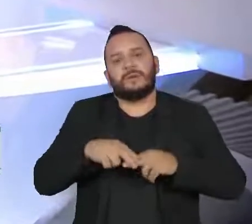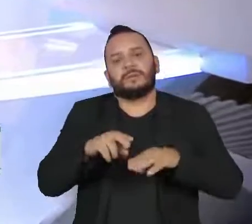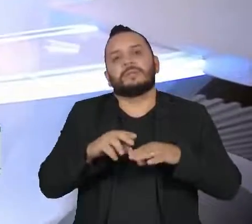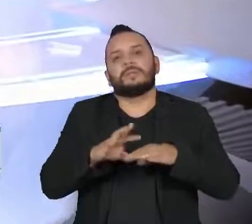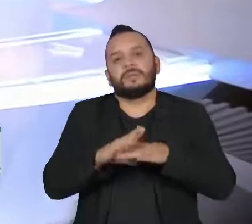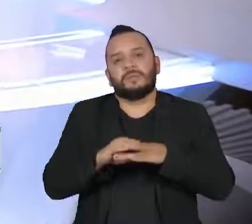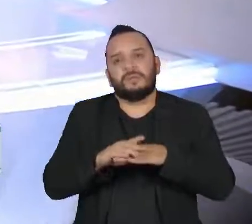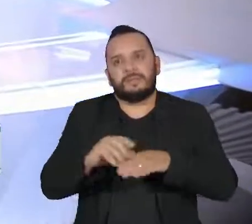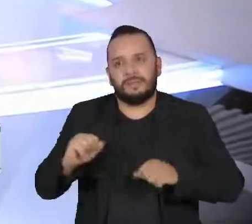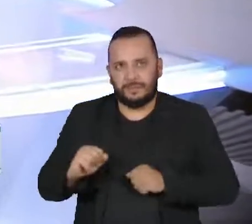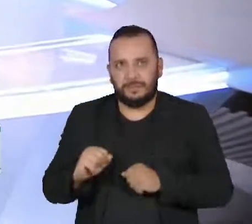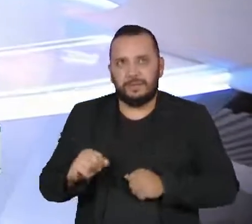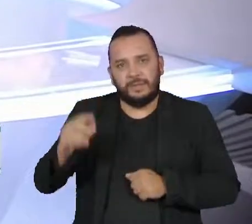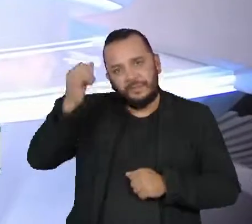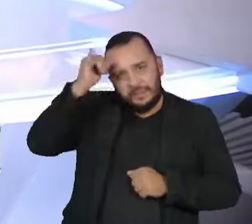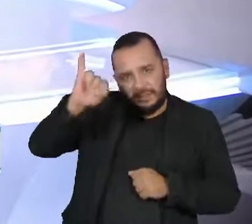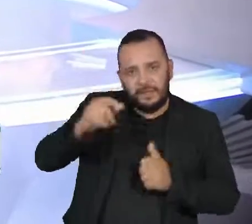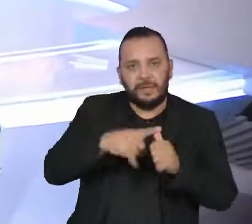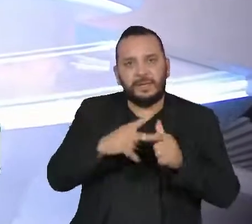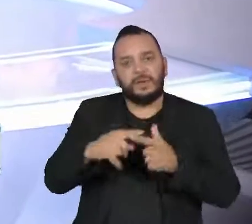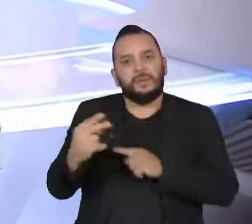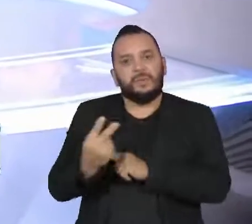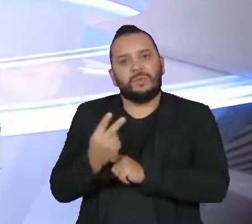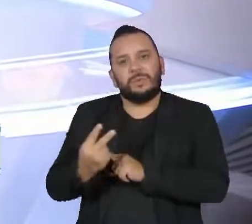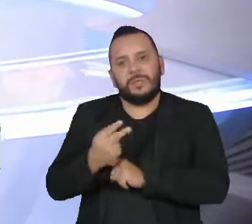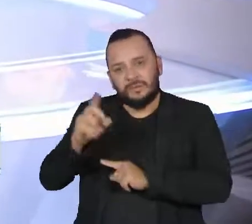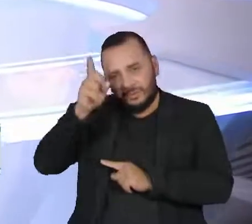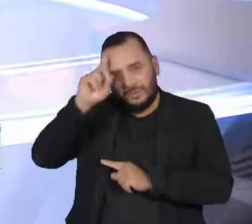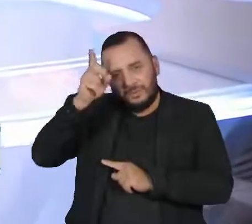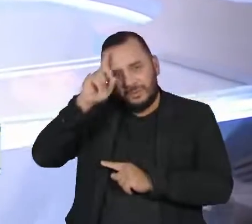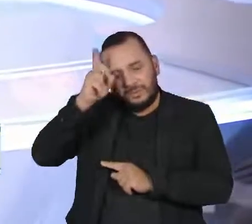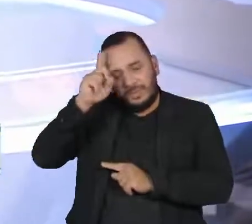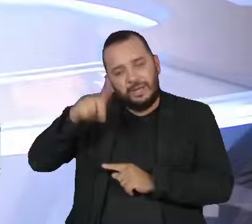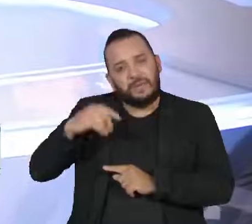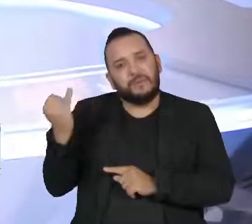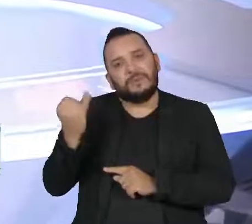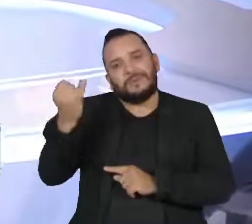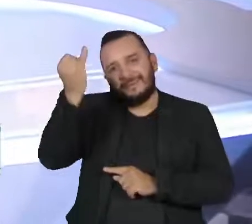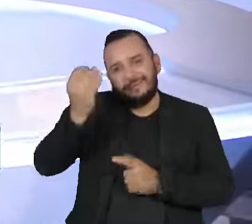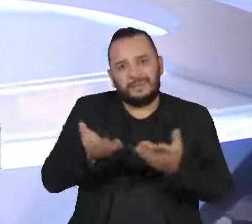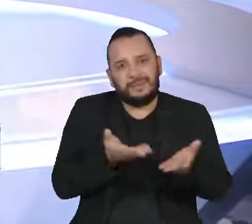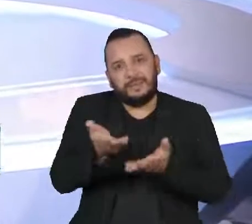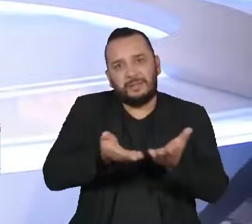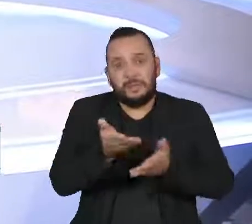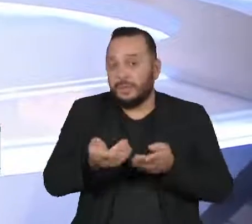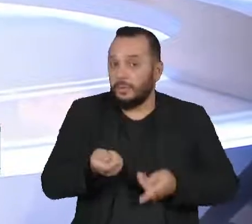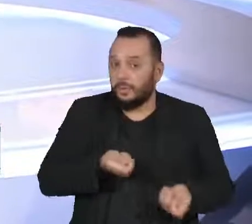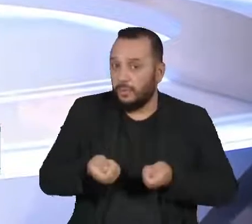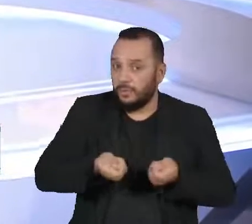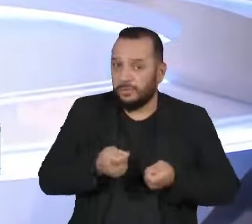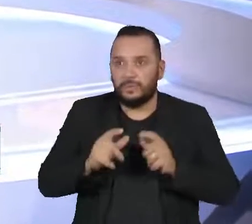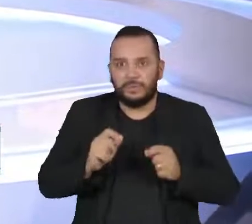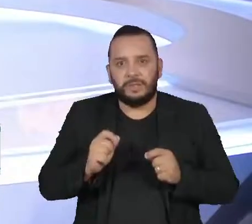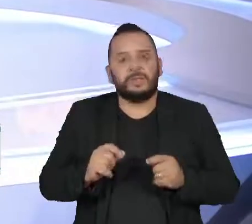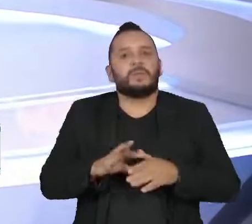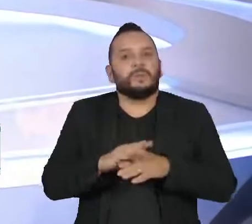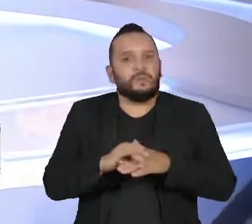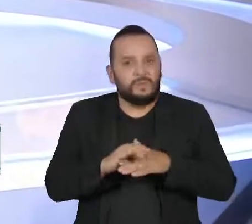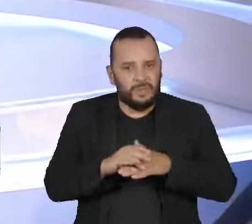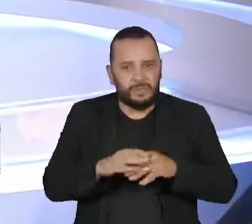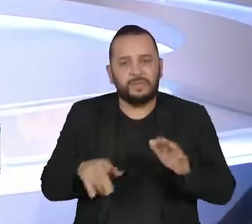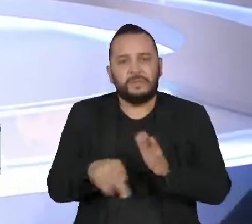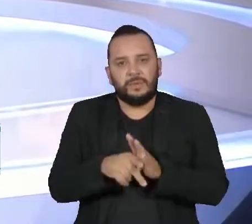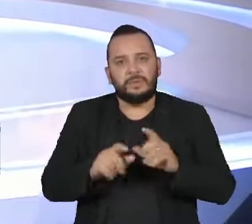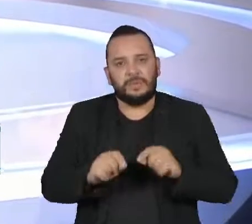é, a prevenção, os cuidados diários são fundamentais no tratamento e no controle das patologias associadas às doenças